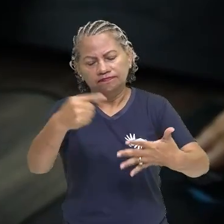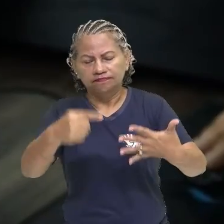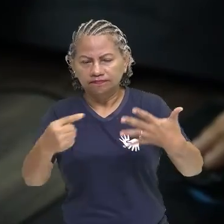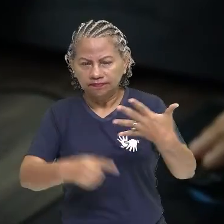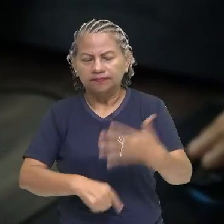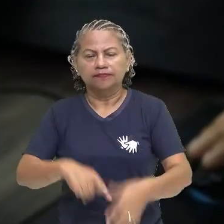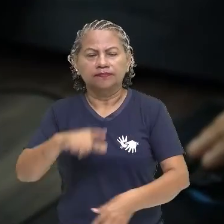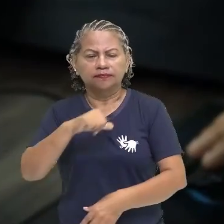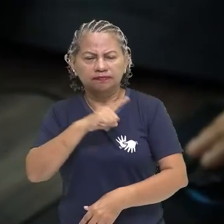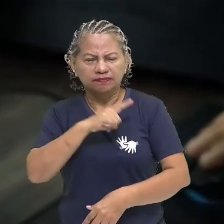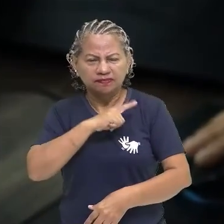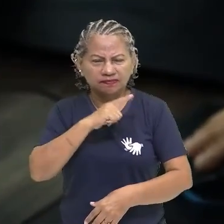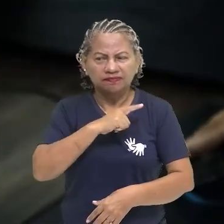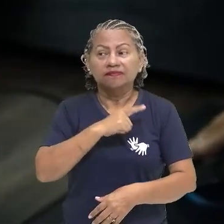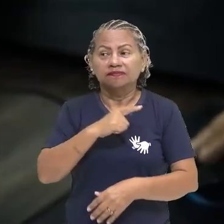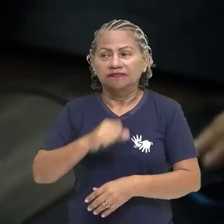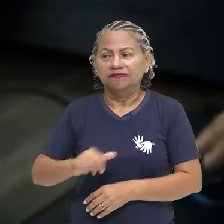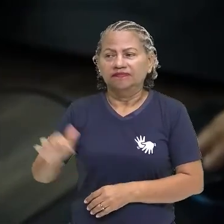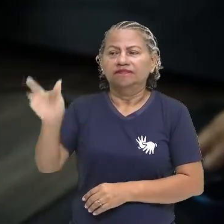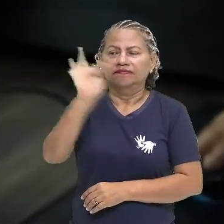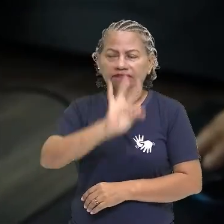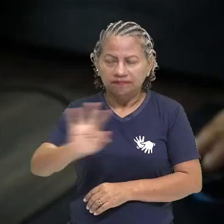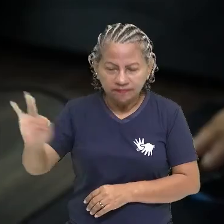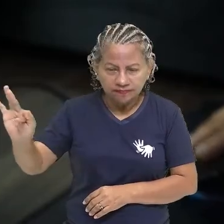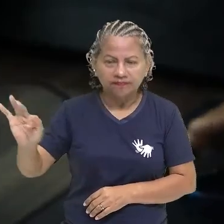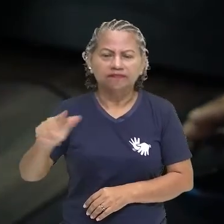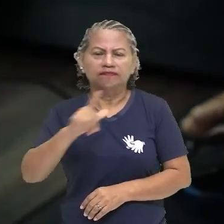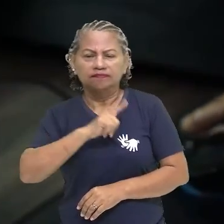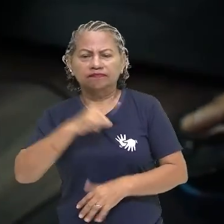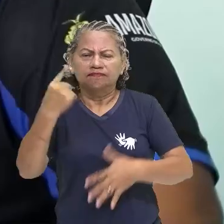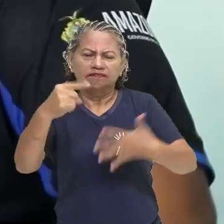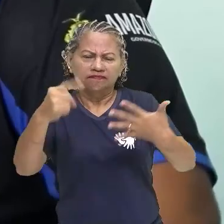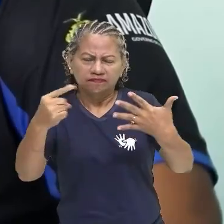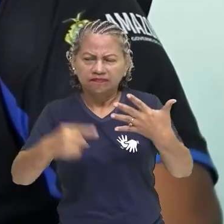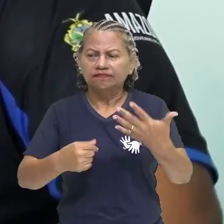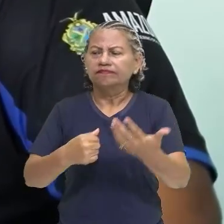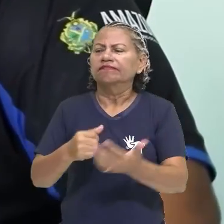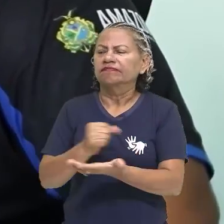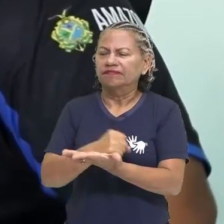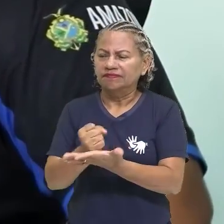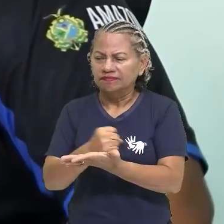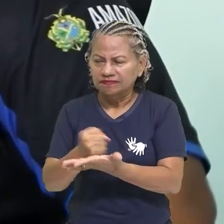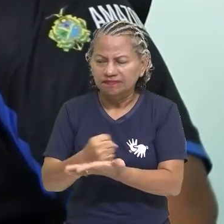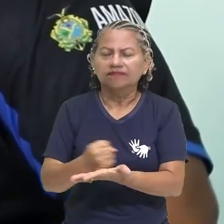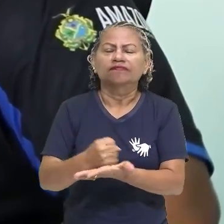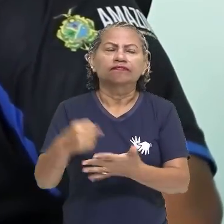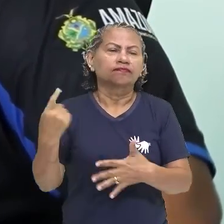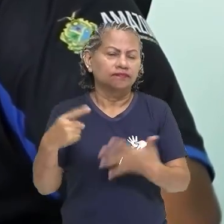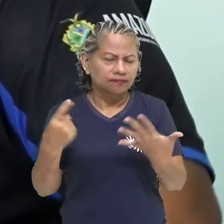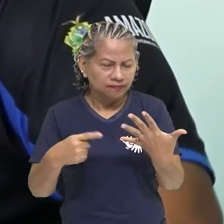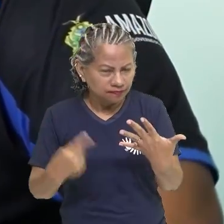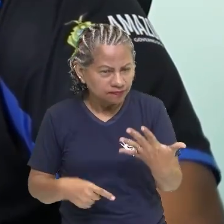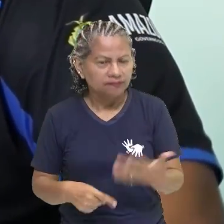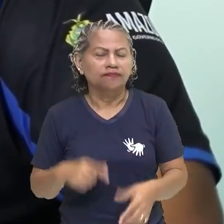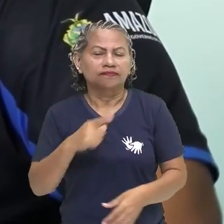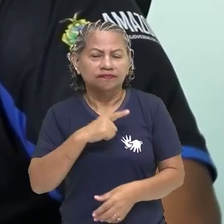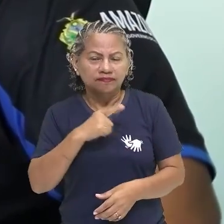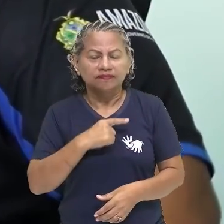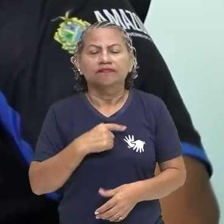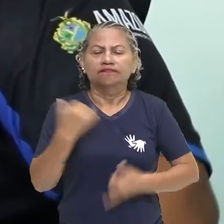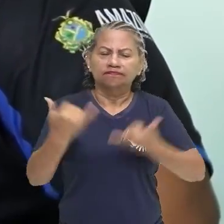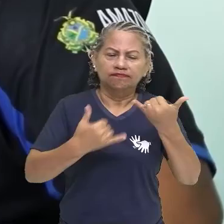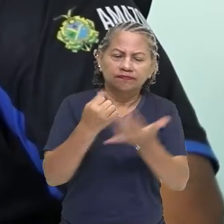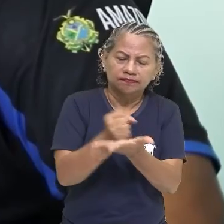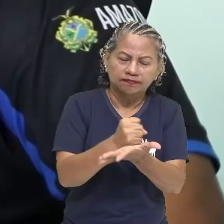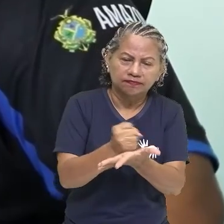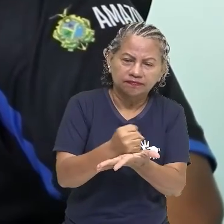tem Free Fire, tem League of Legends, tem CSGO, tem Valorant, tem Dota, tem os jogos retrô, tem a